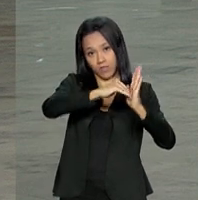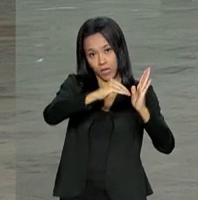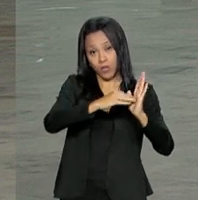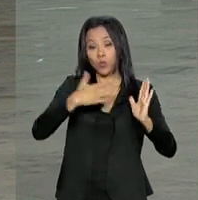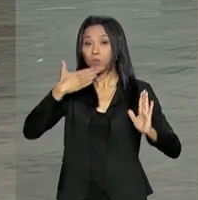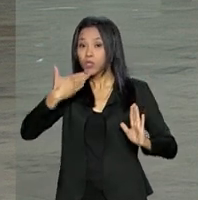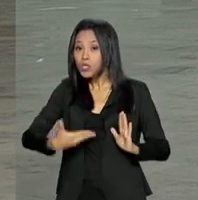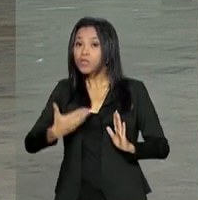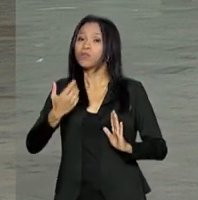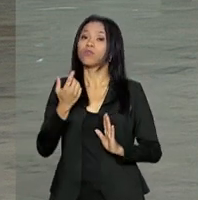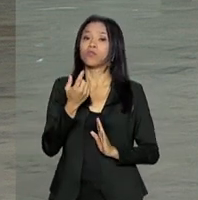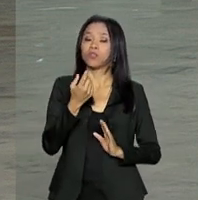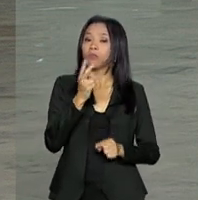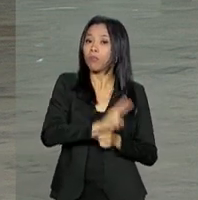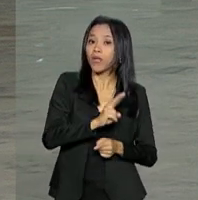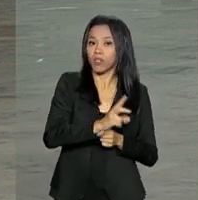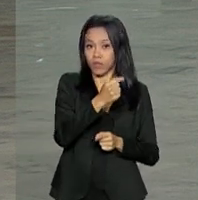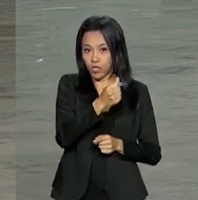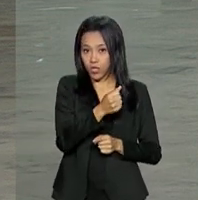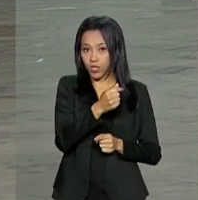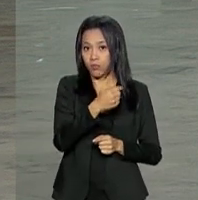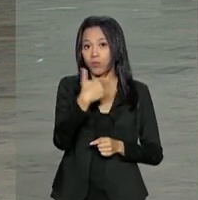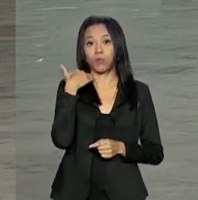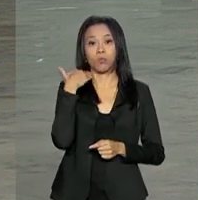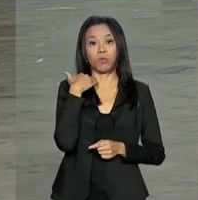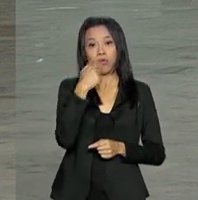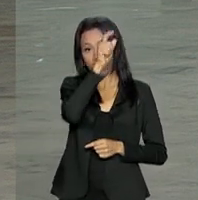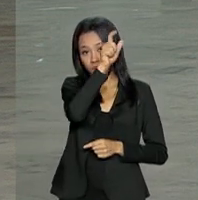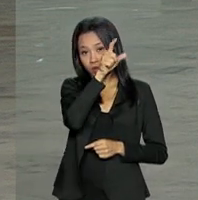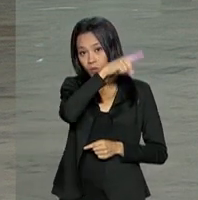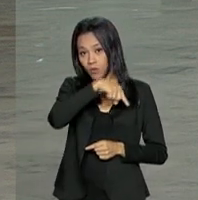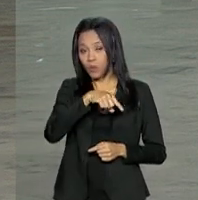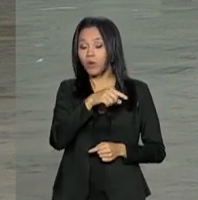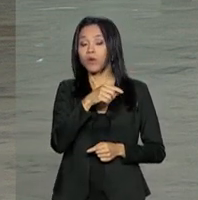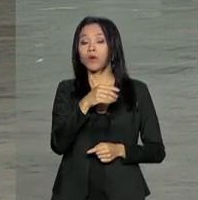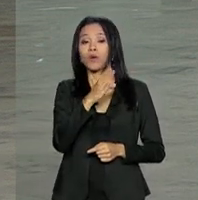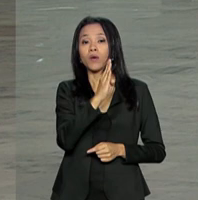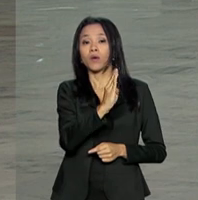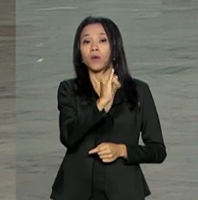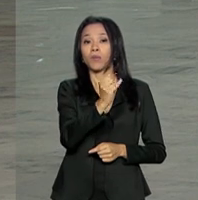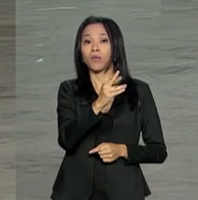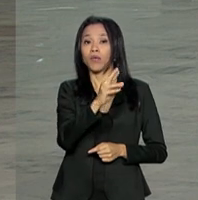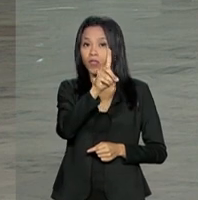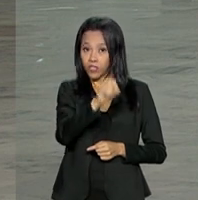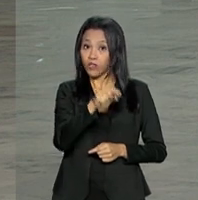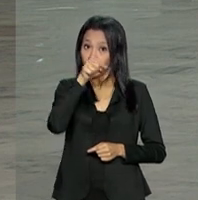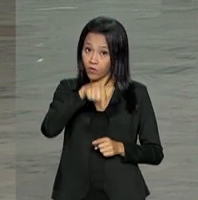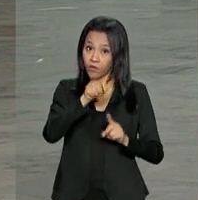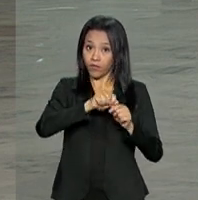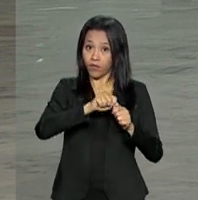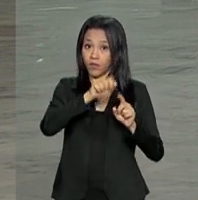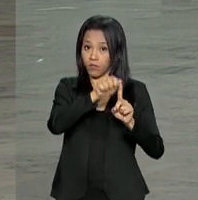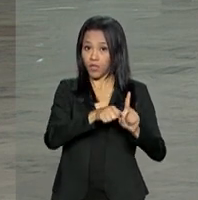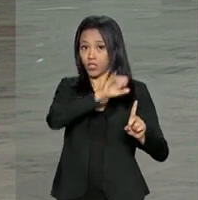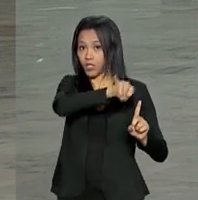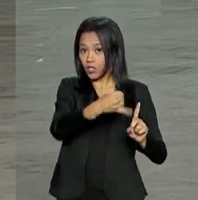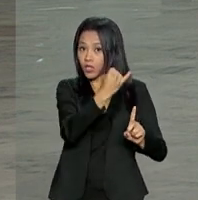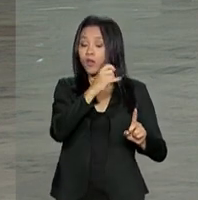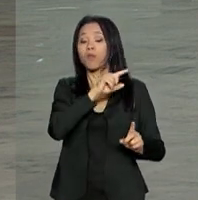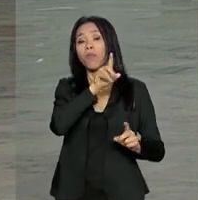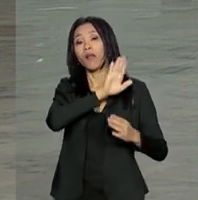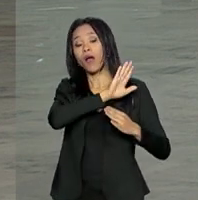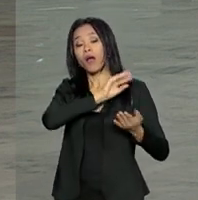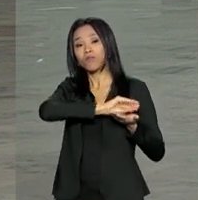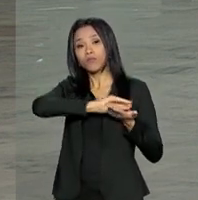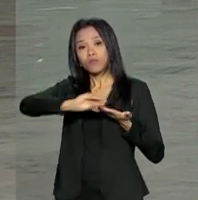bird banco mundial havia sido feito pelo governo federal em janeiro deste ano para apoiar as ações aí da reforma do